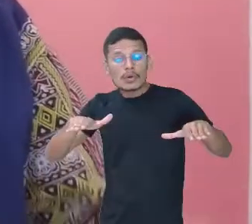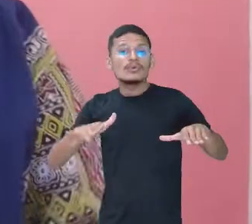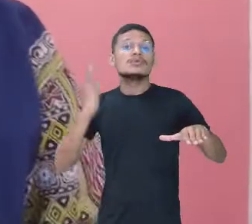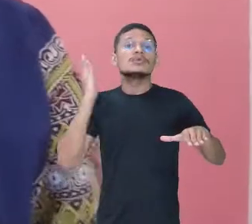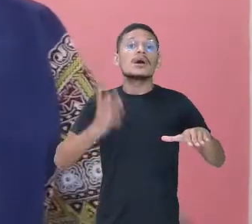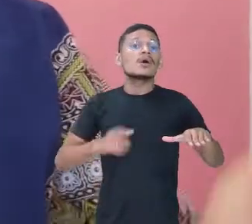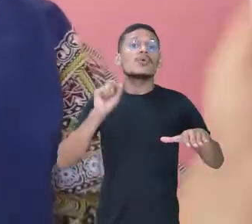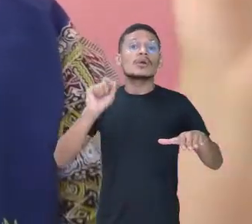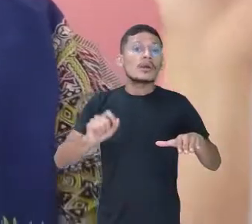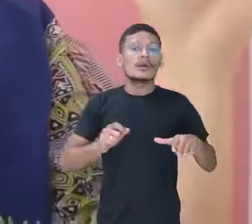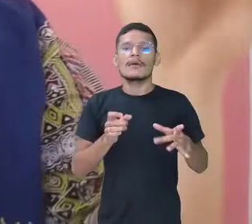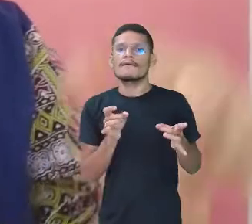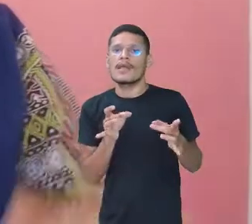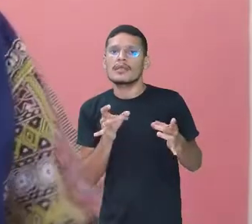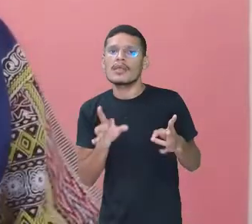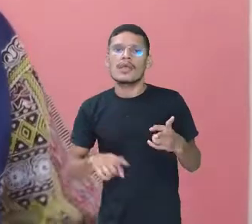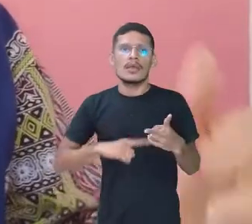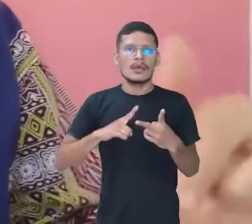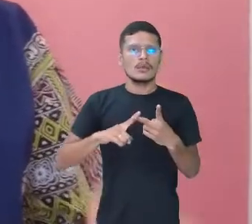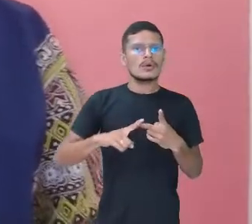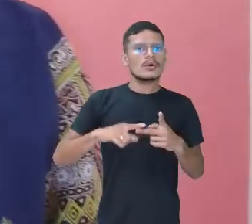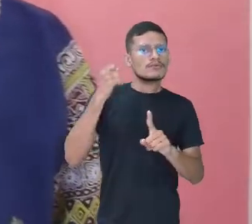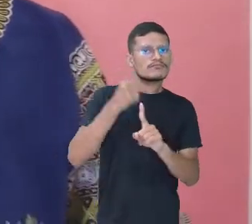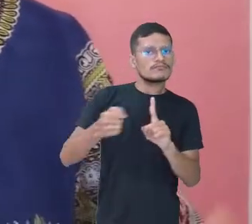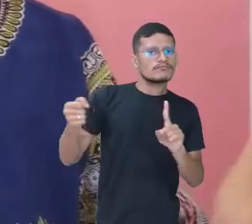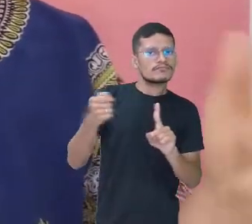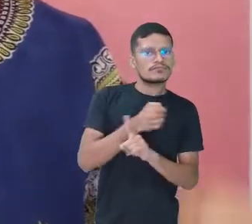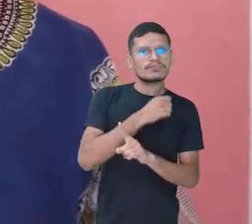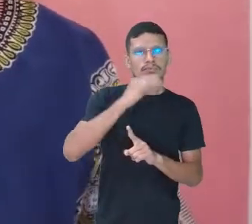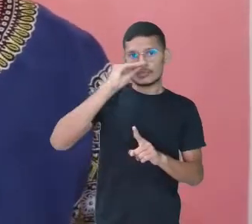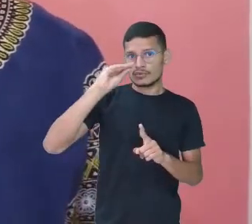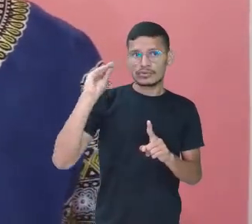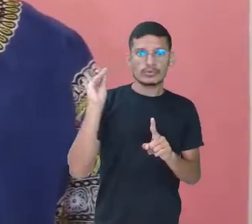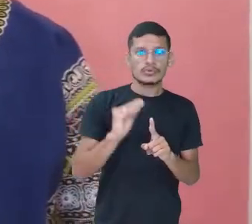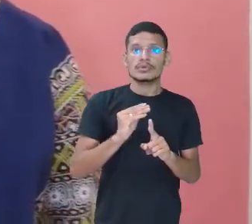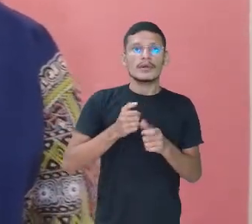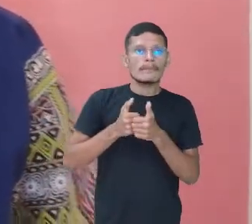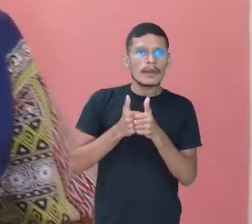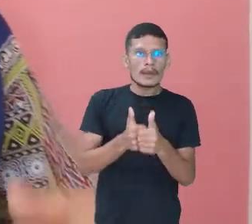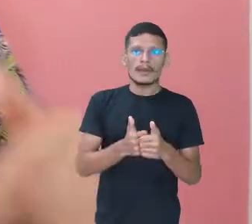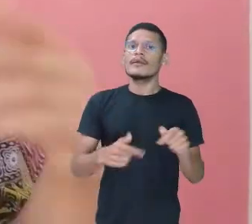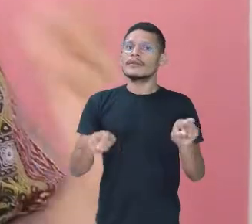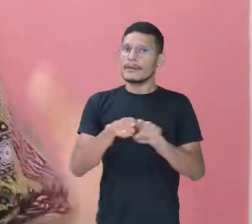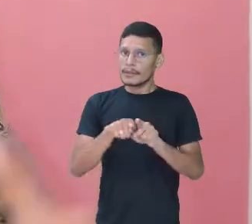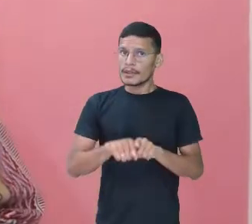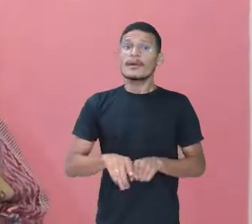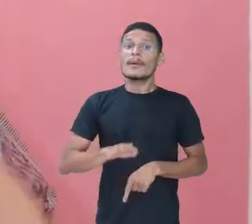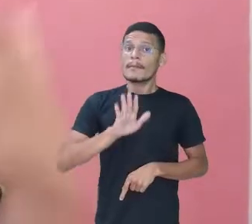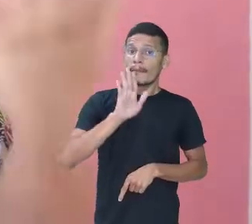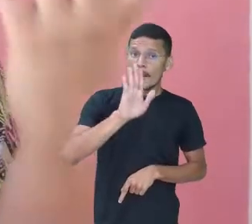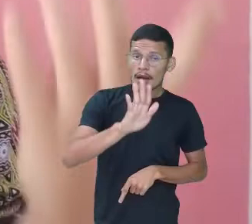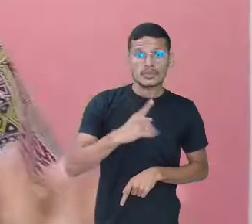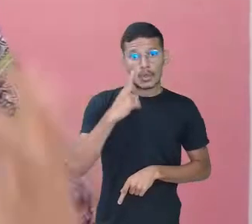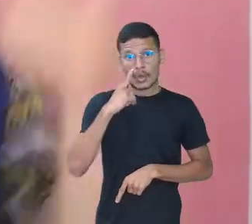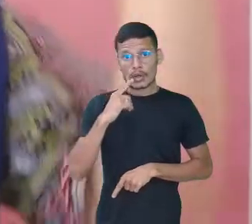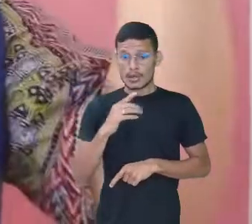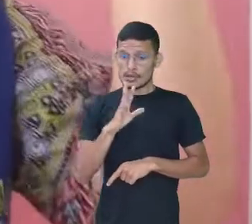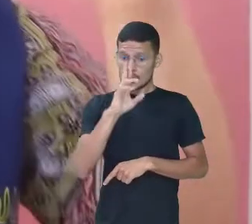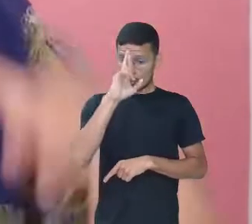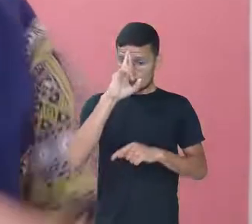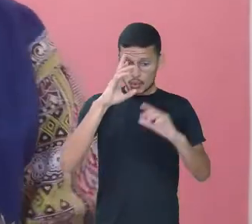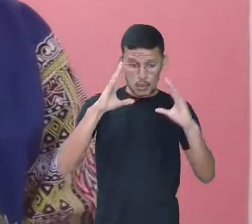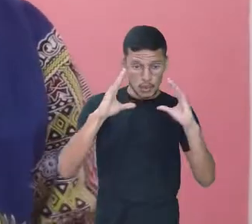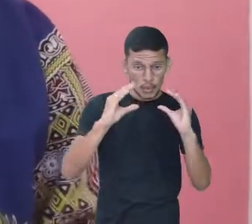foram vendidos, foram maltratados, humilhados e perseguidos. Então, à meia-noite há,